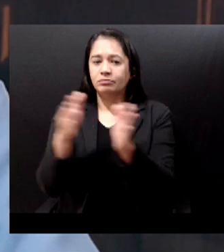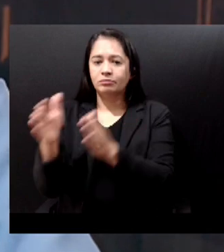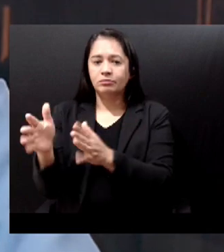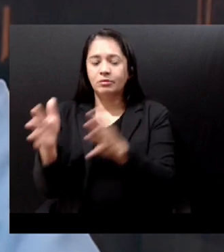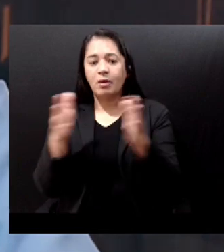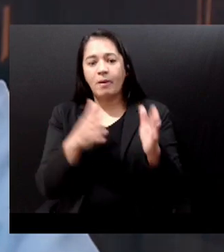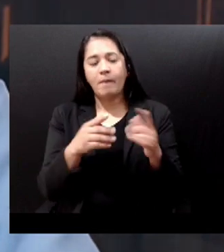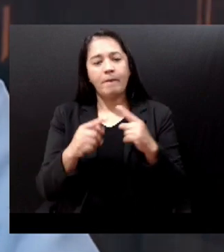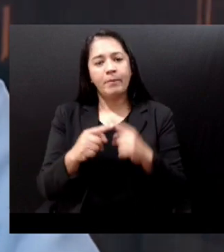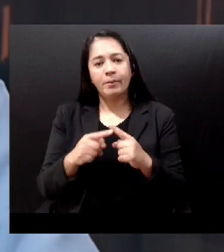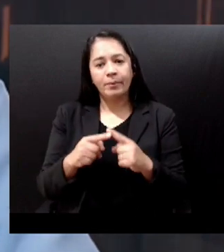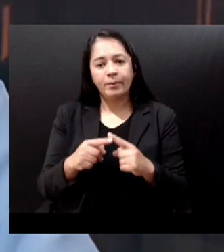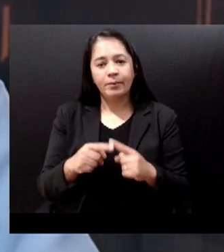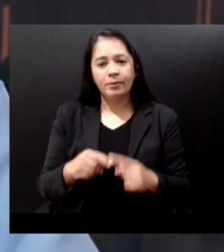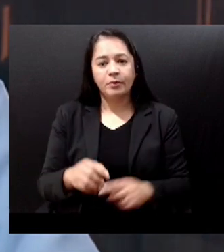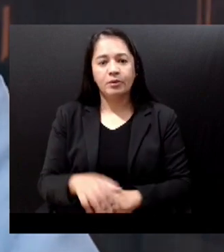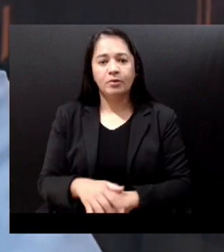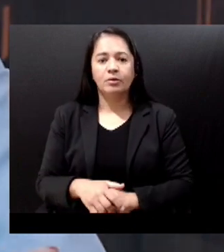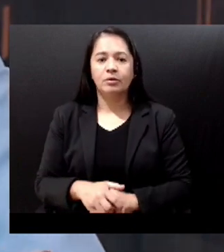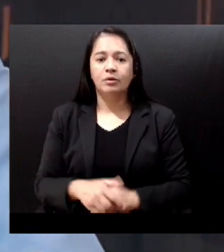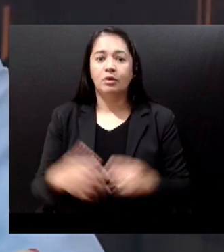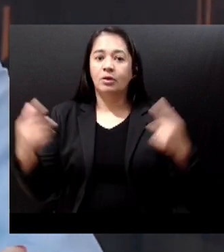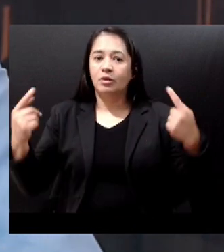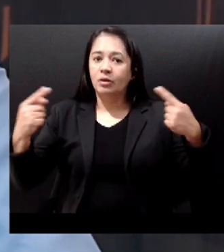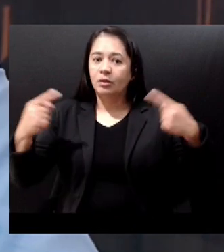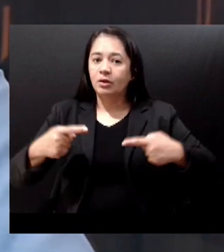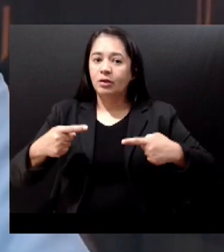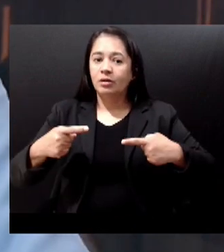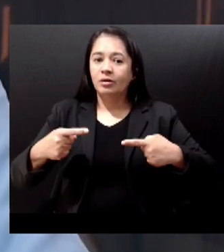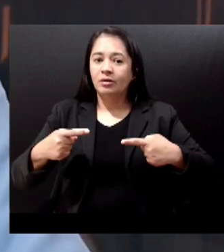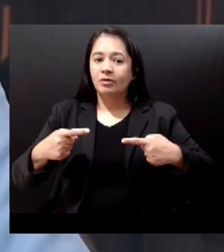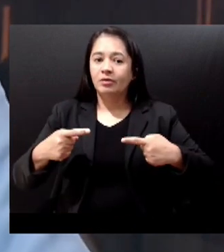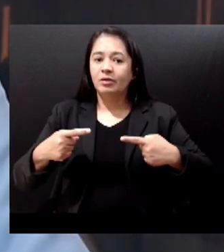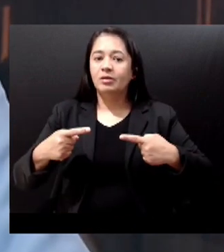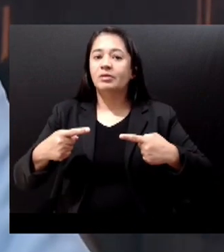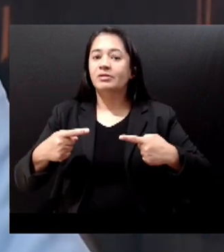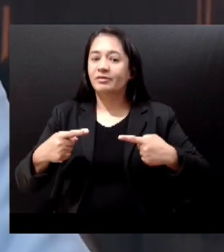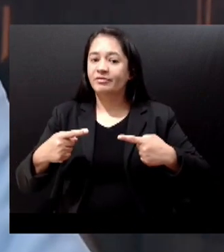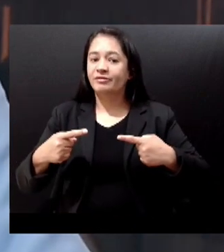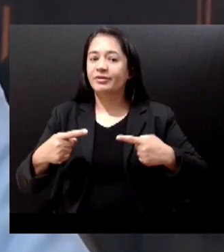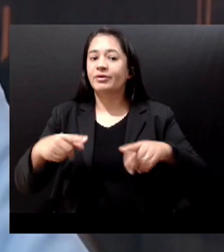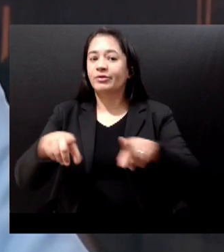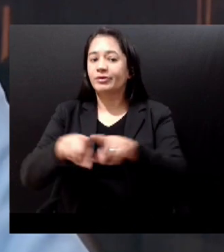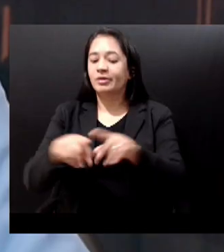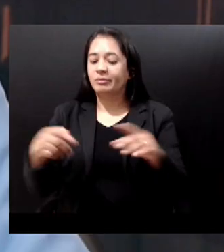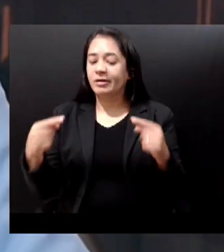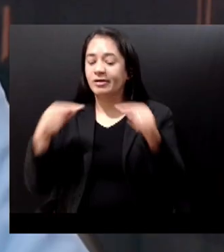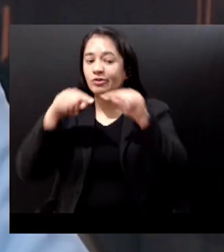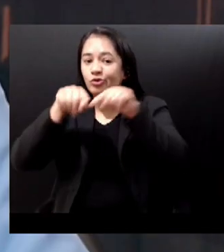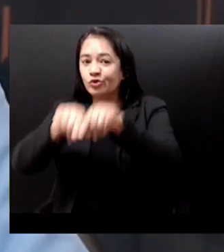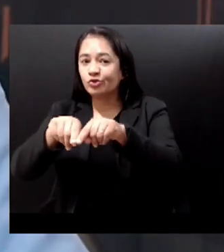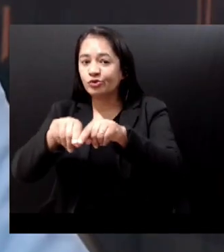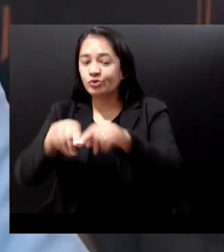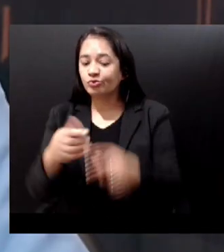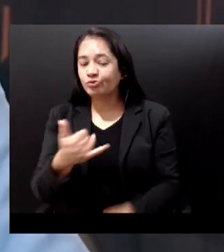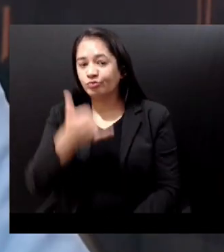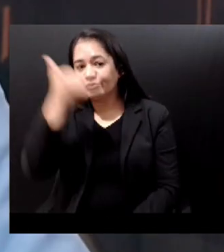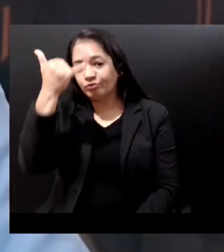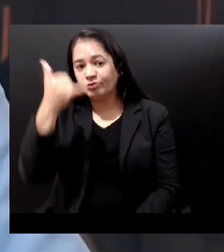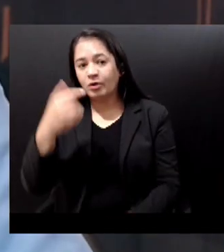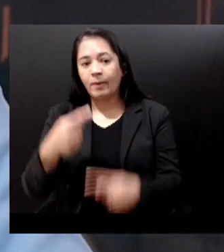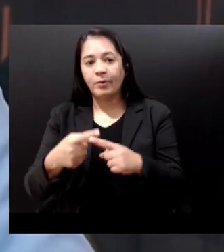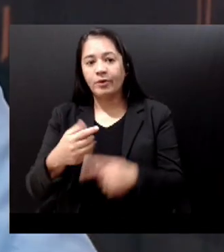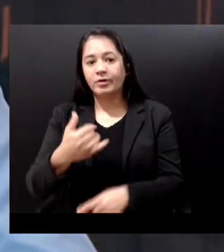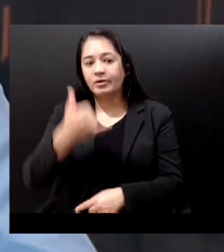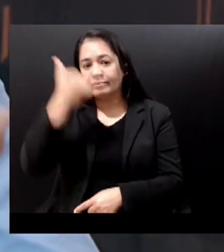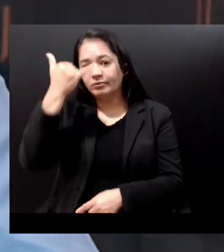porque desafio implica frustração. Na minha opinião, eu acho Uhum. que, na verdade, lidar com a frustração é imprescindível, quando a